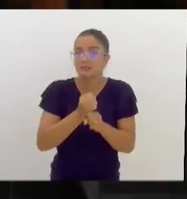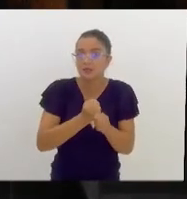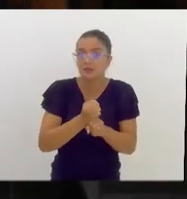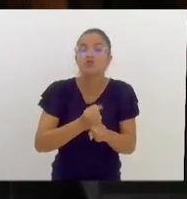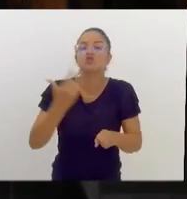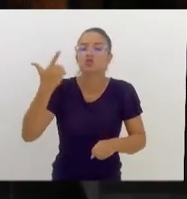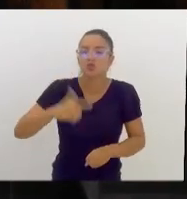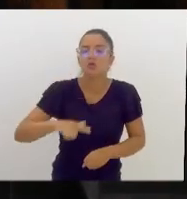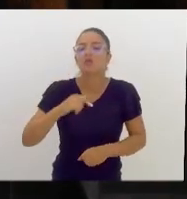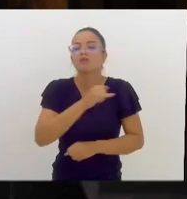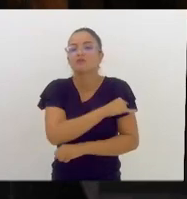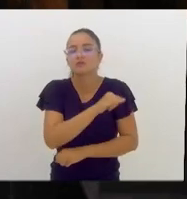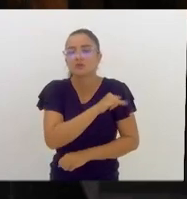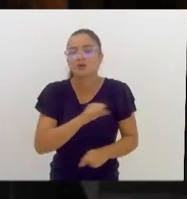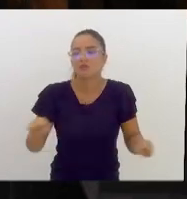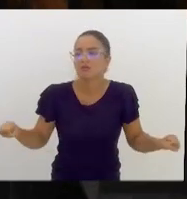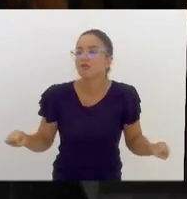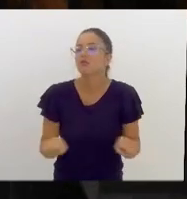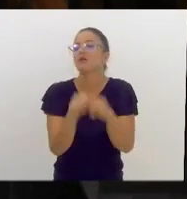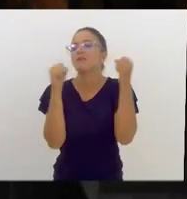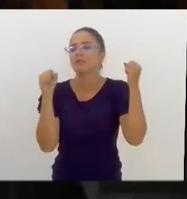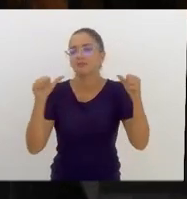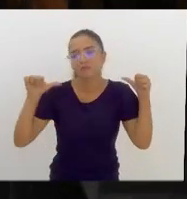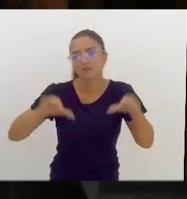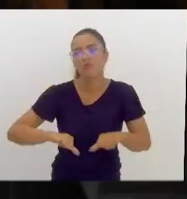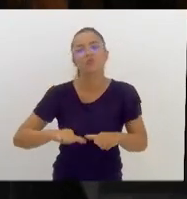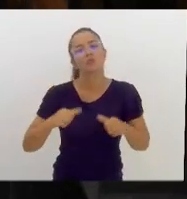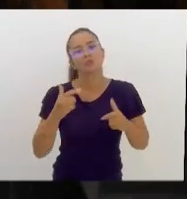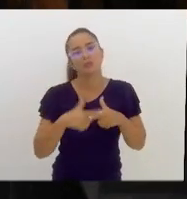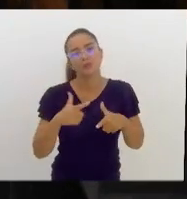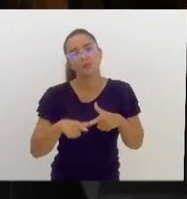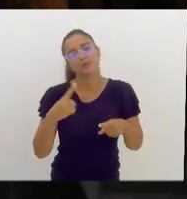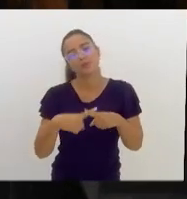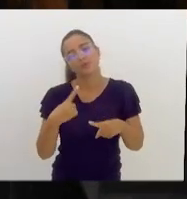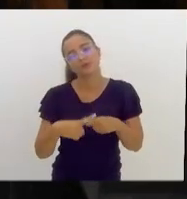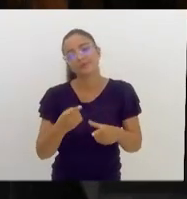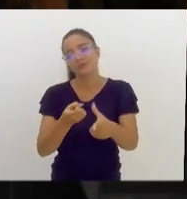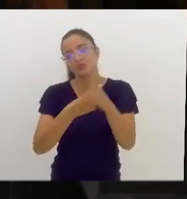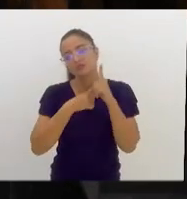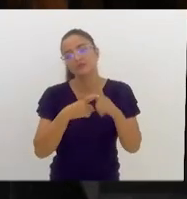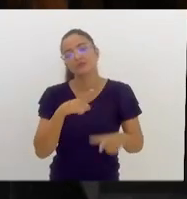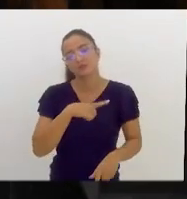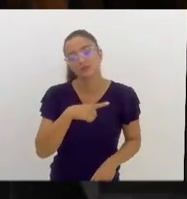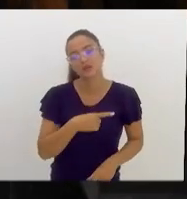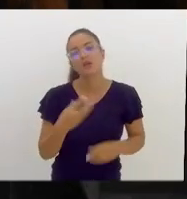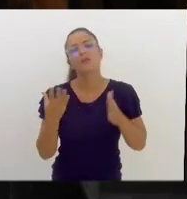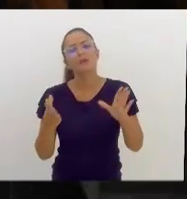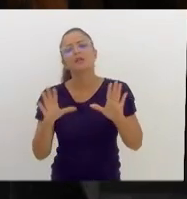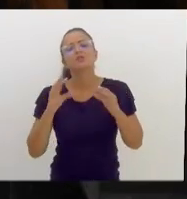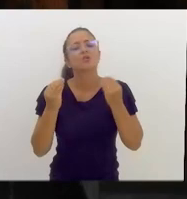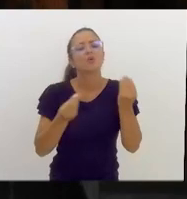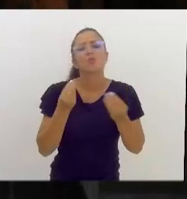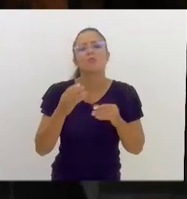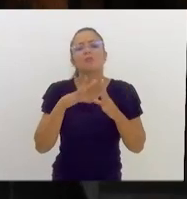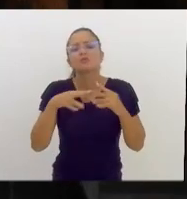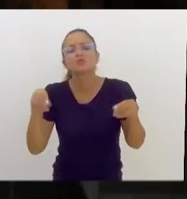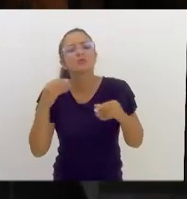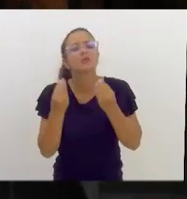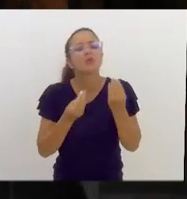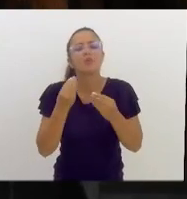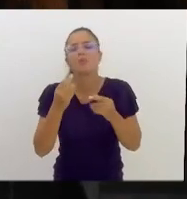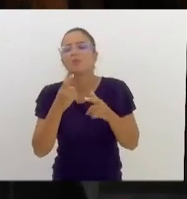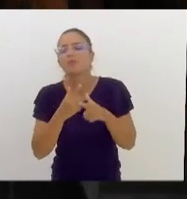novo se não equacionar a questão da dívida. E a única maneira de equacionar é enfrentando a legitimidade dessa